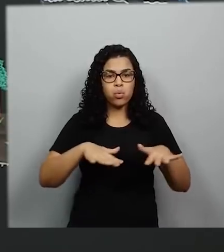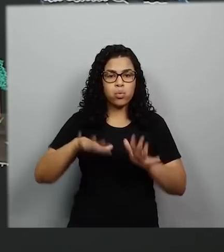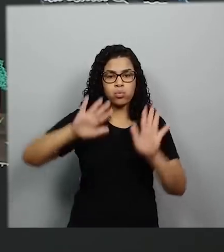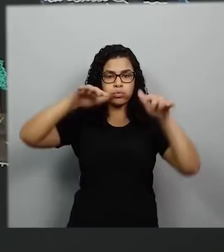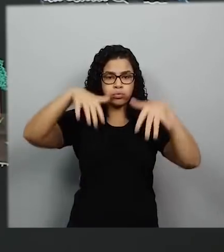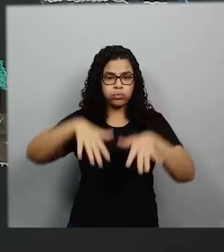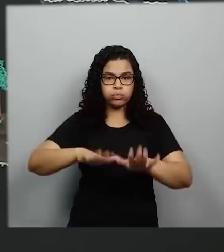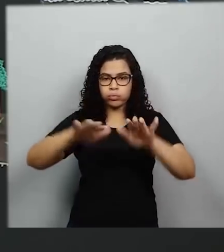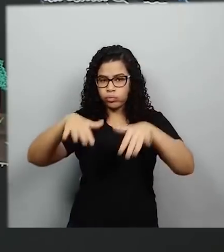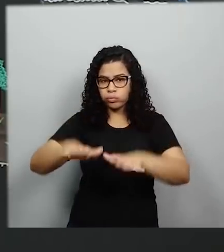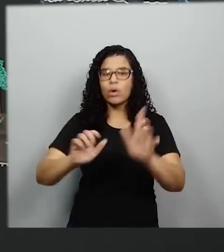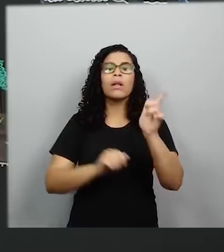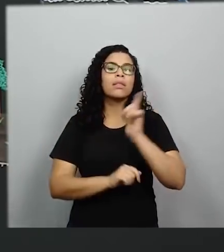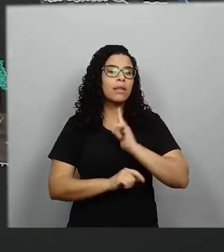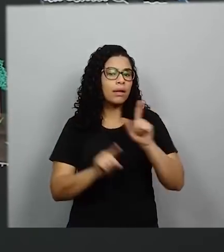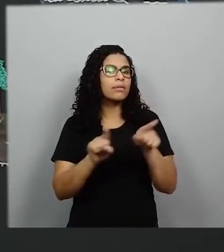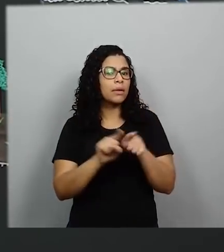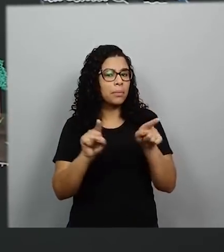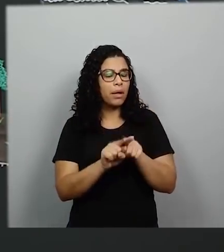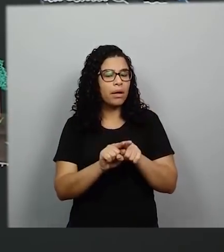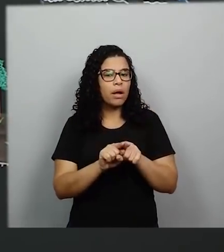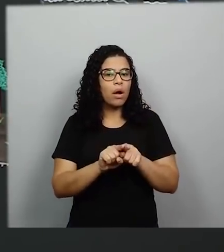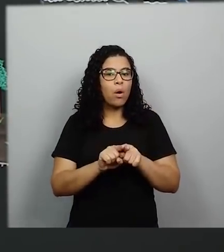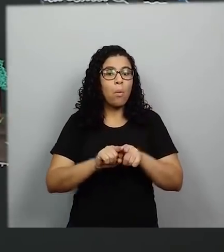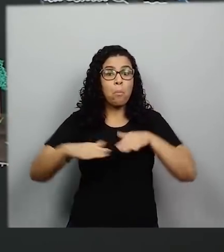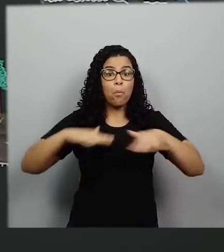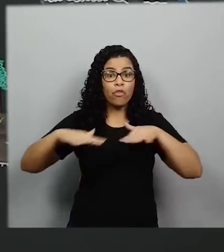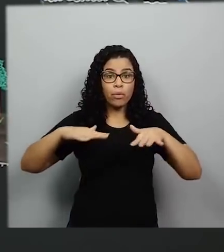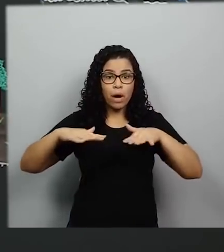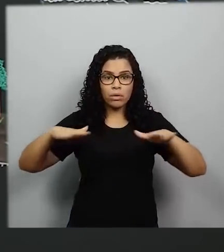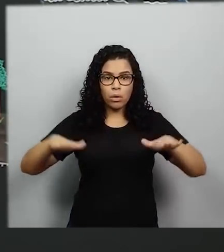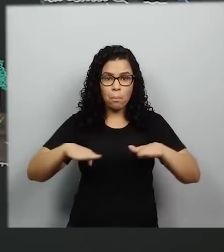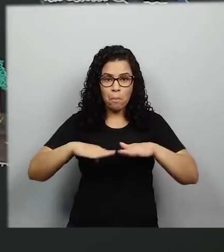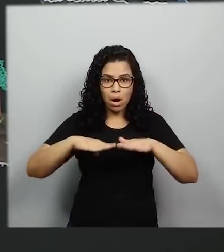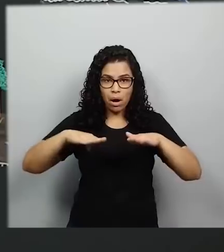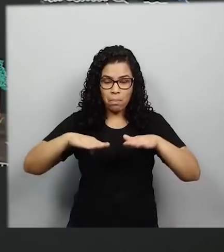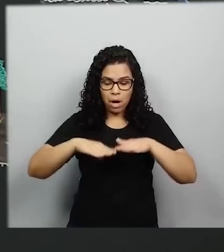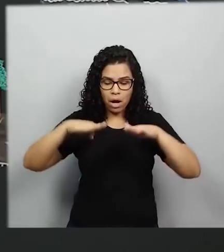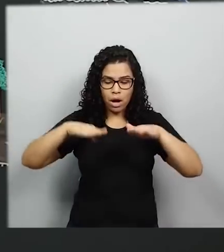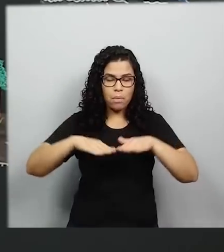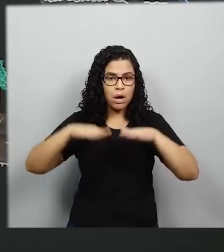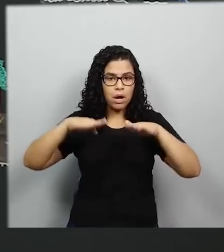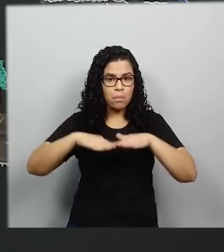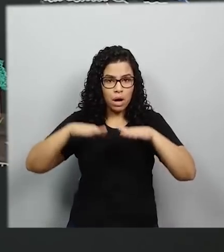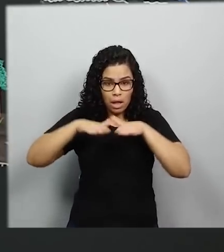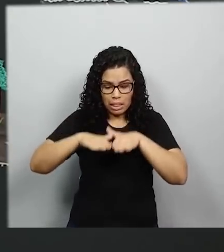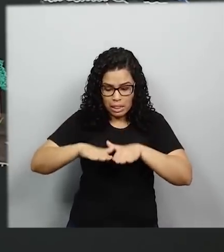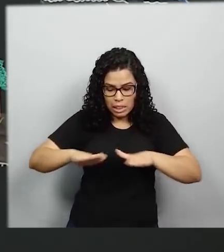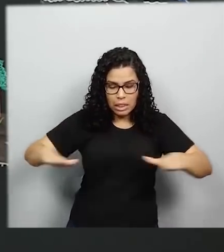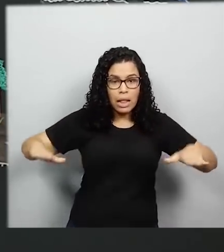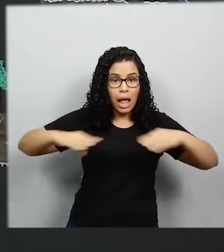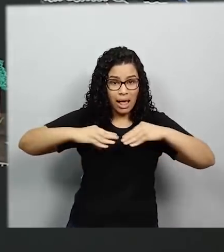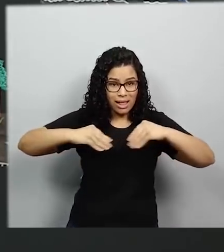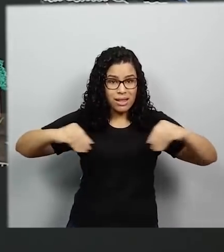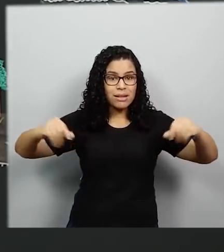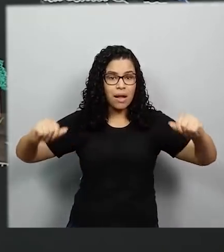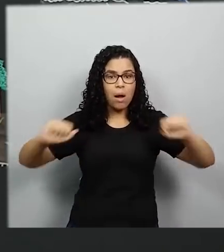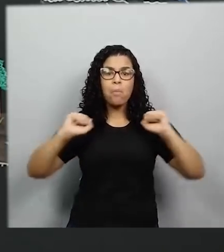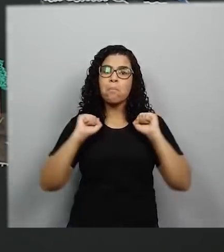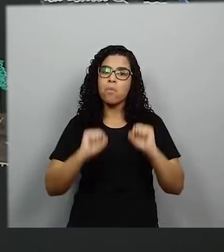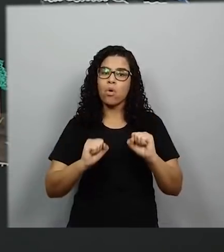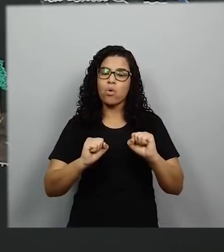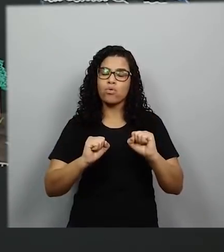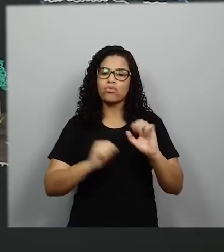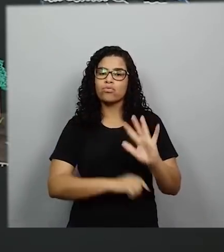das placas tectônicas, as placas aí que formam a crosta terrestre. Esse movimento pode